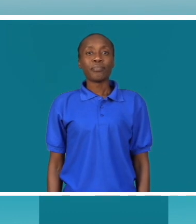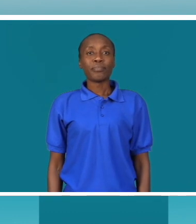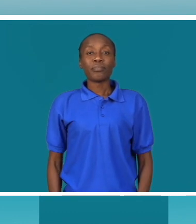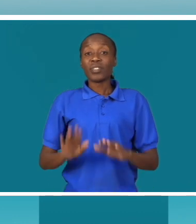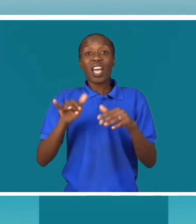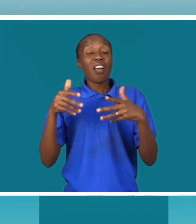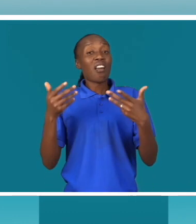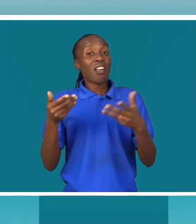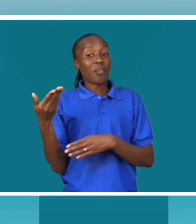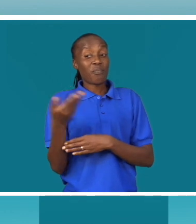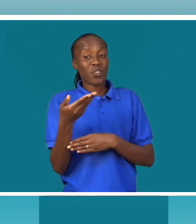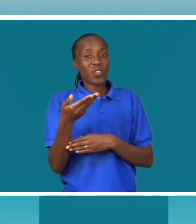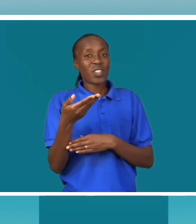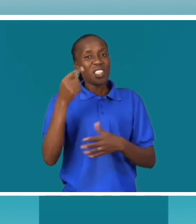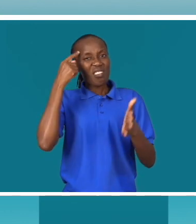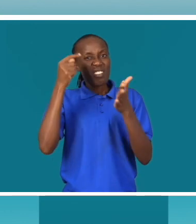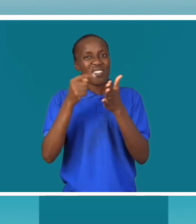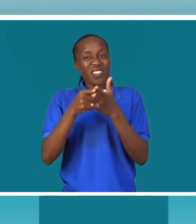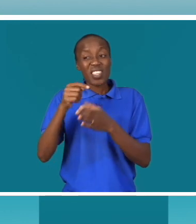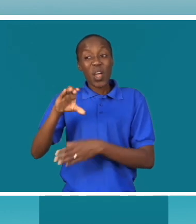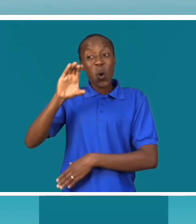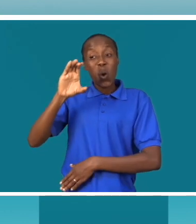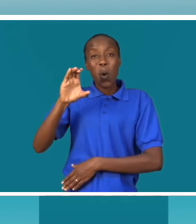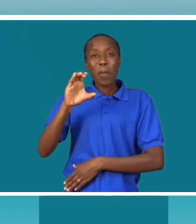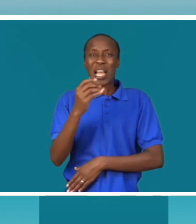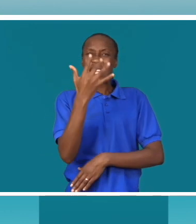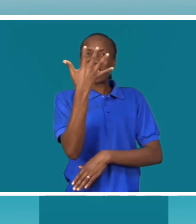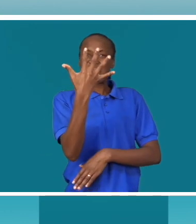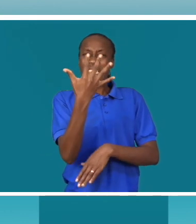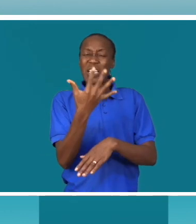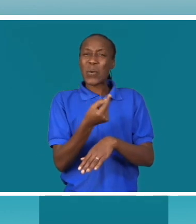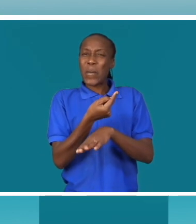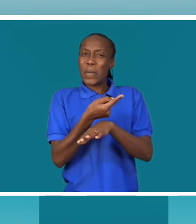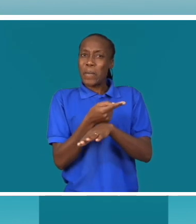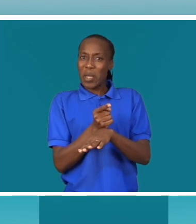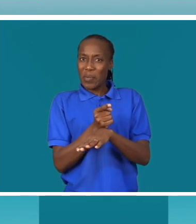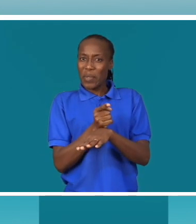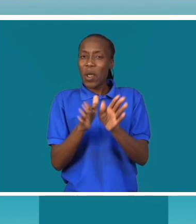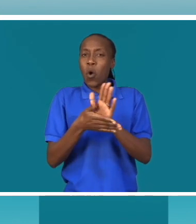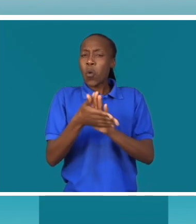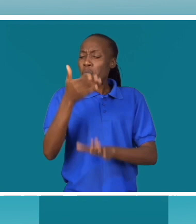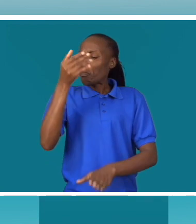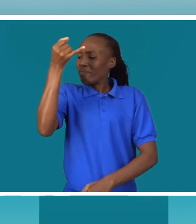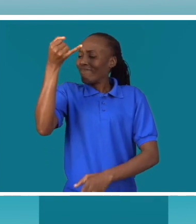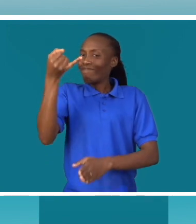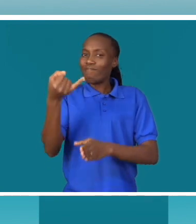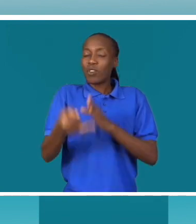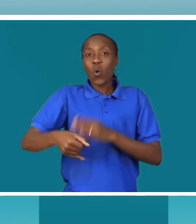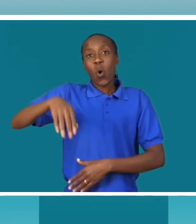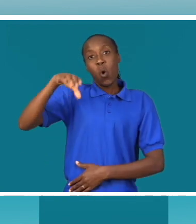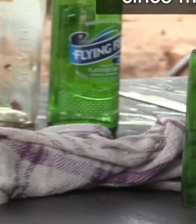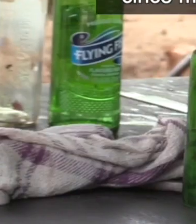Então assim já é copo, só dentro de 5 minutos já é speed, e copo aí pode